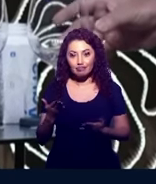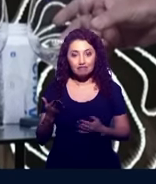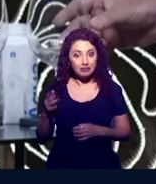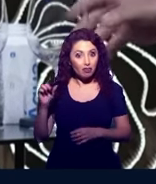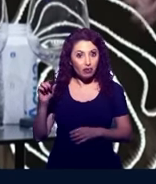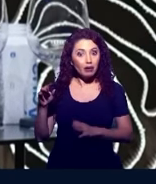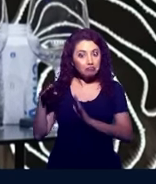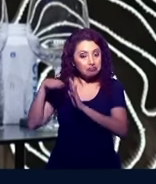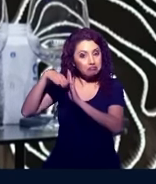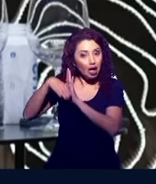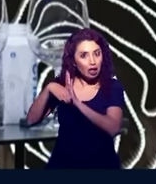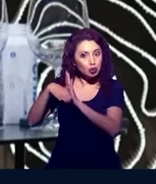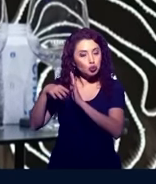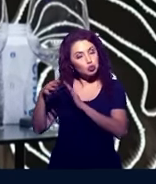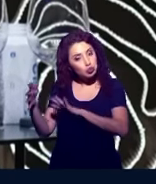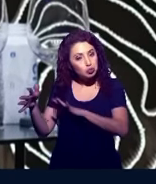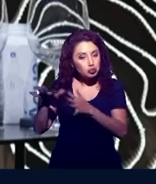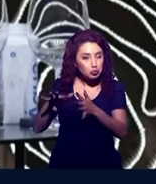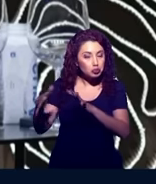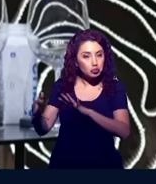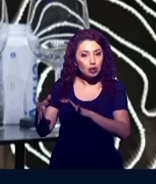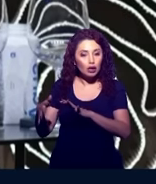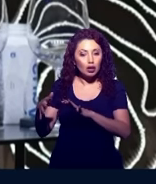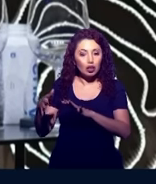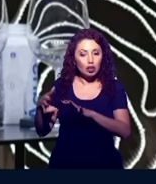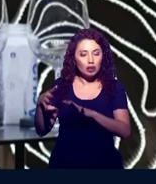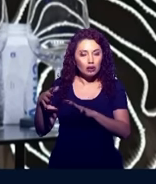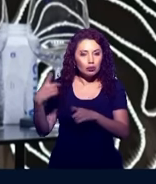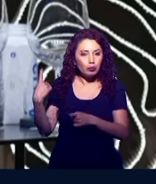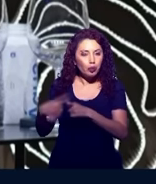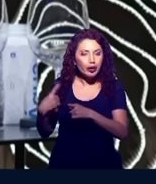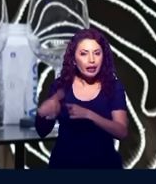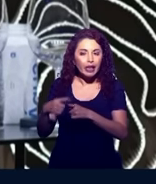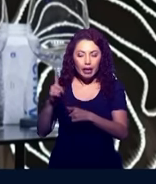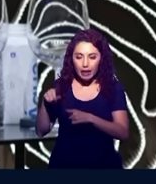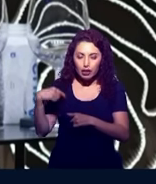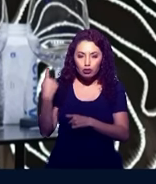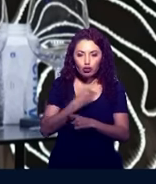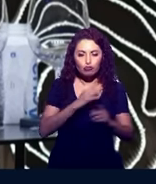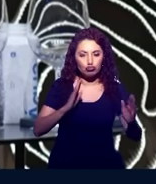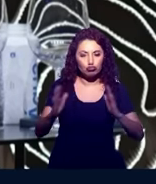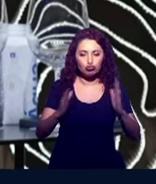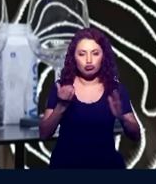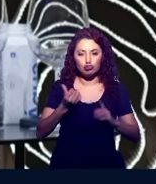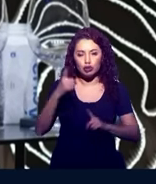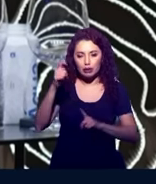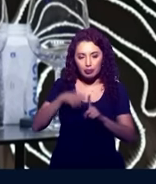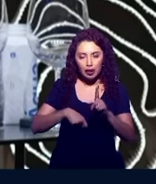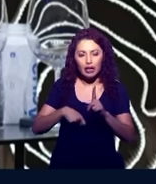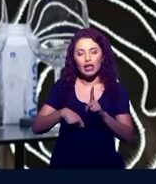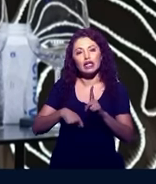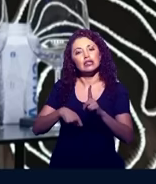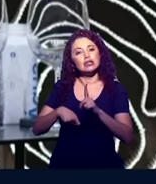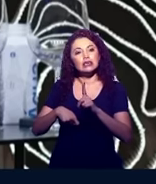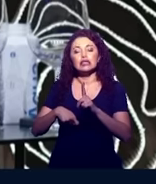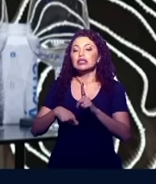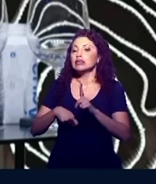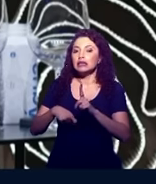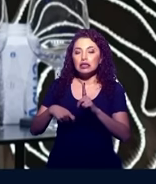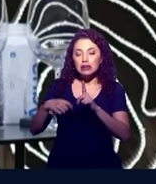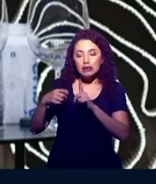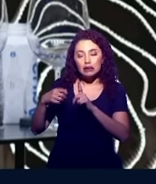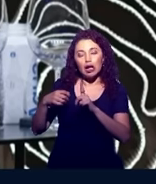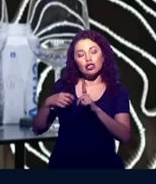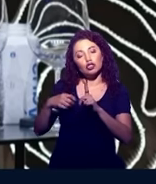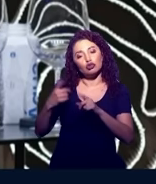Baixa porque nós pegamos 6 meses com total desoneração de combustíveis tanto do ponto de vista Federal quanto